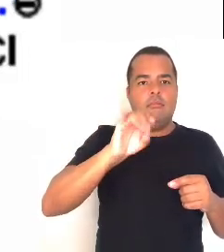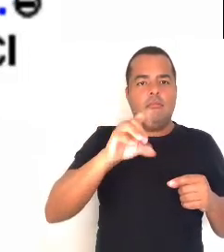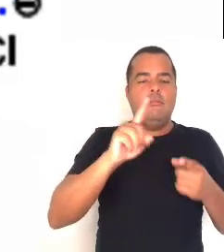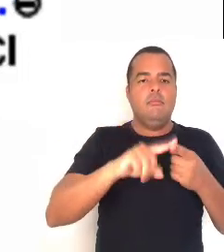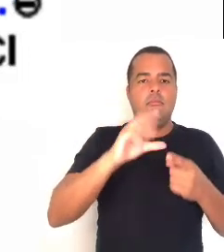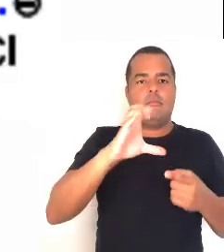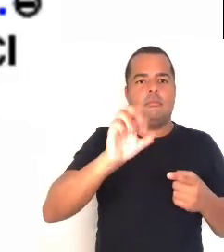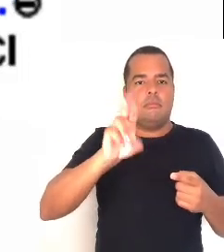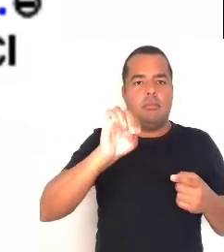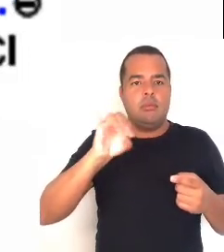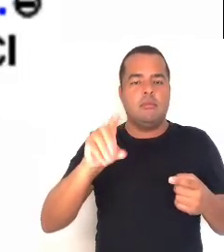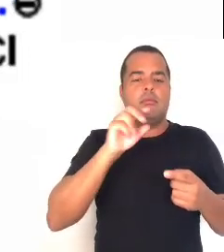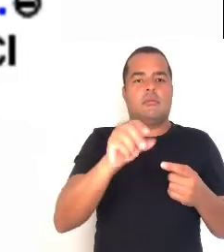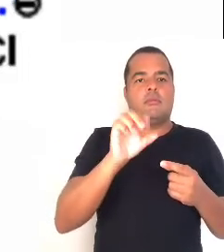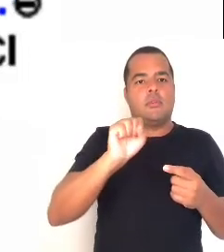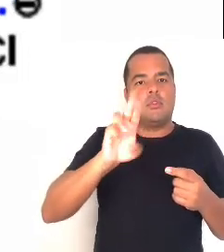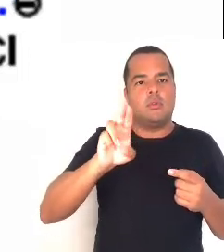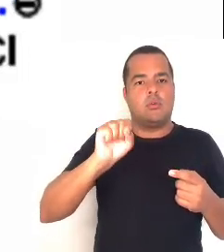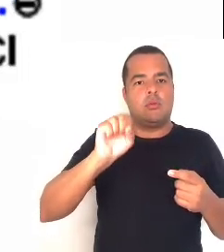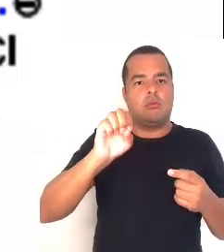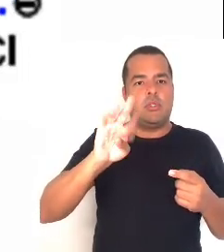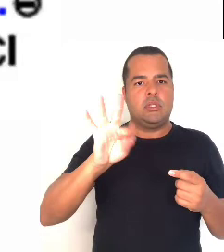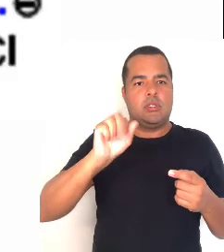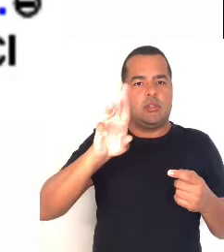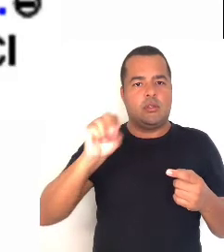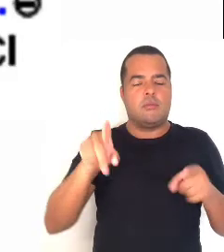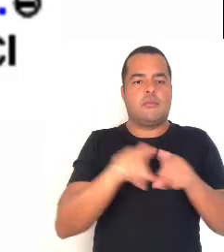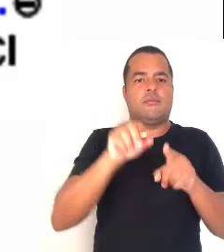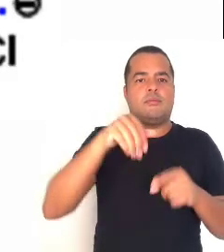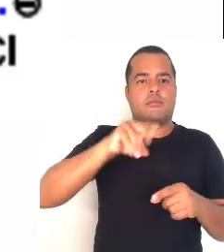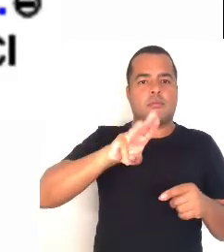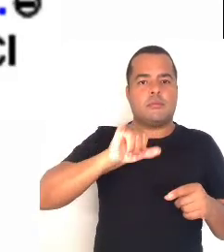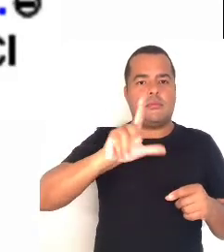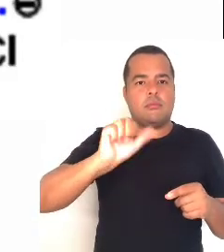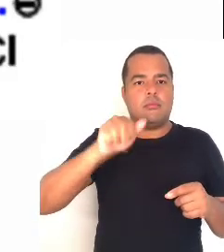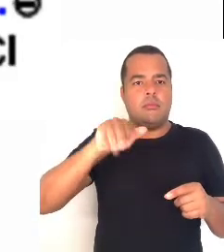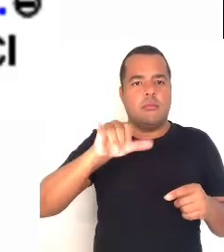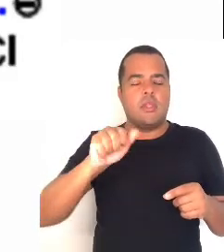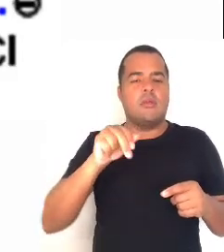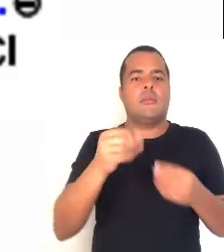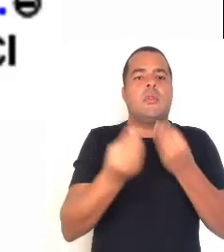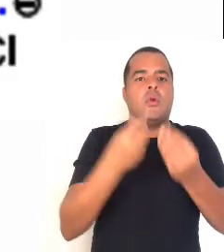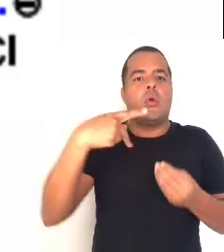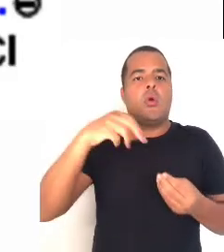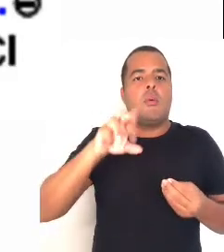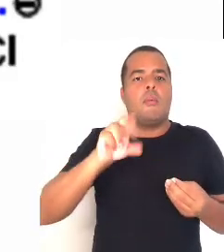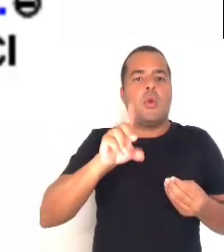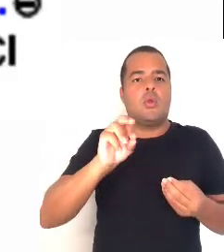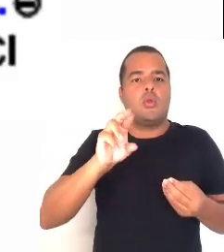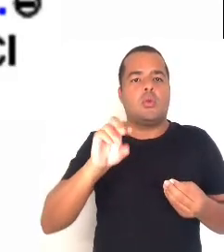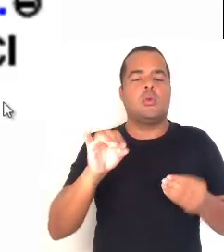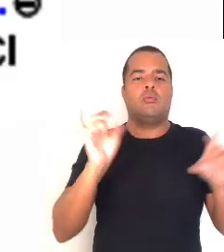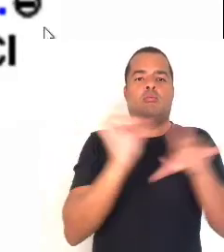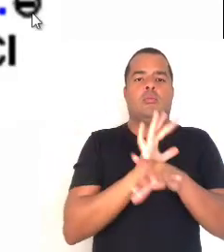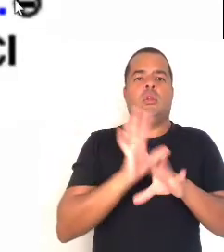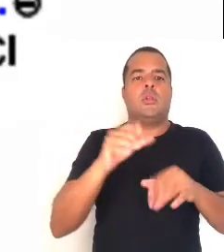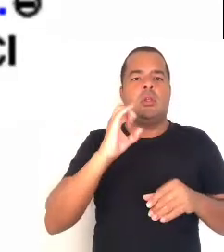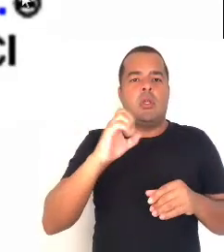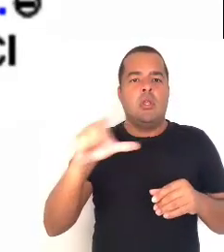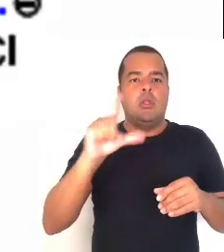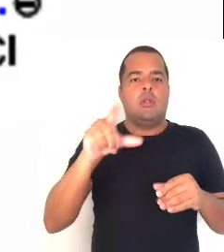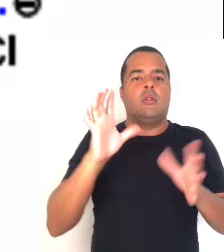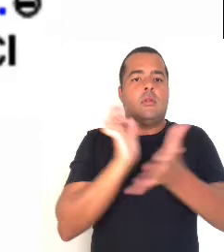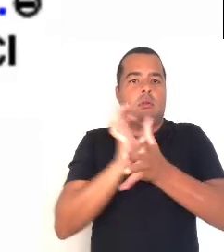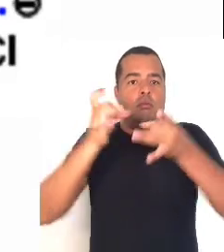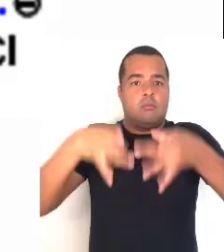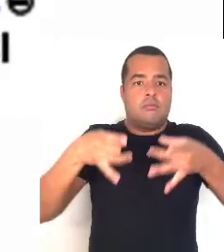nucleófilo, o cloreto de etila atuando como um substrato, a etilamina atuando aqui como um produto formado